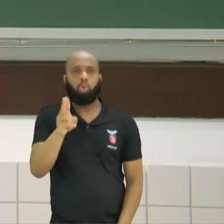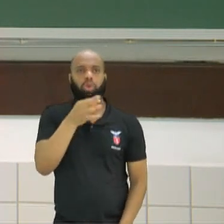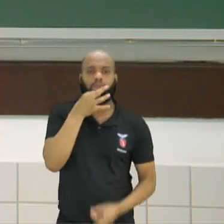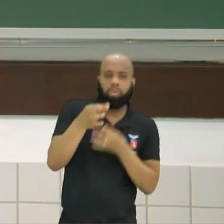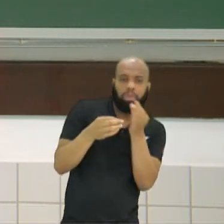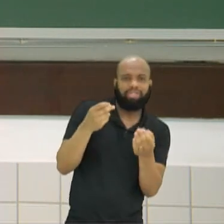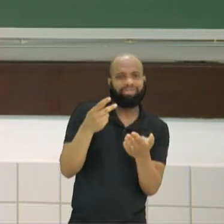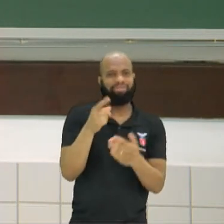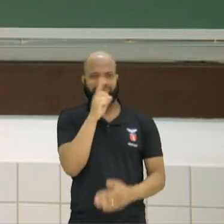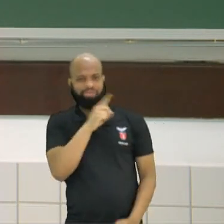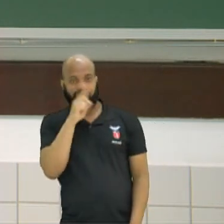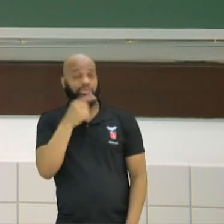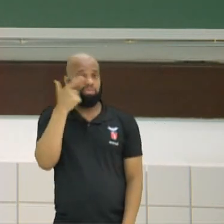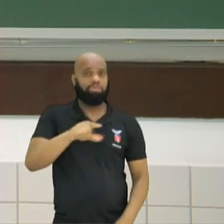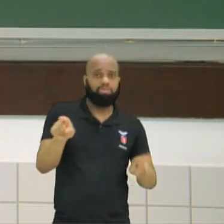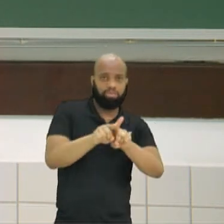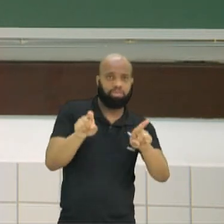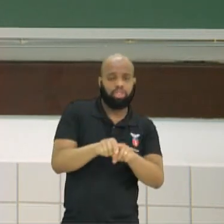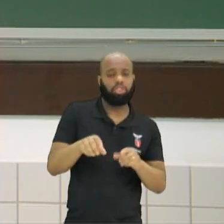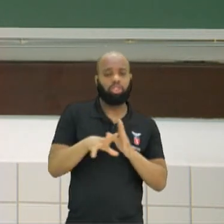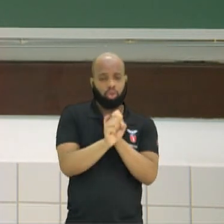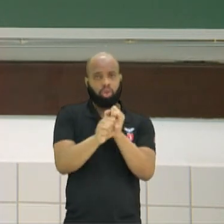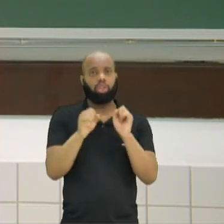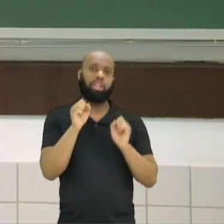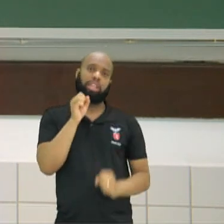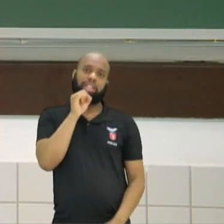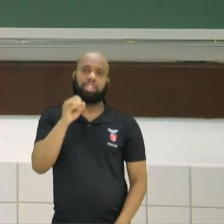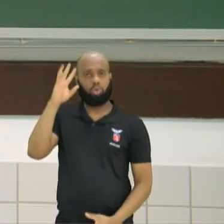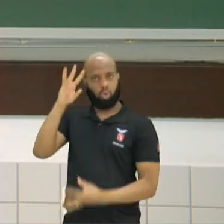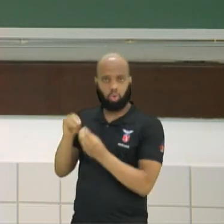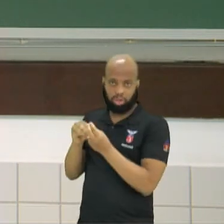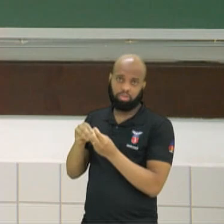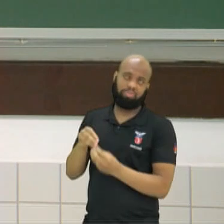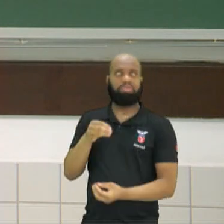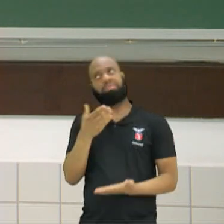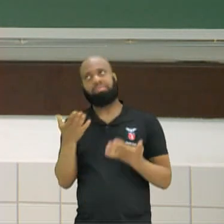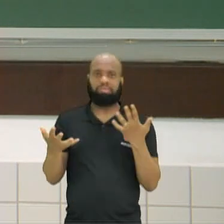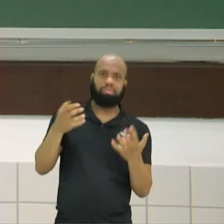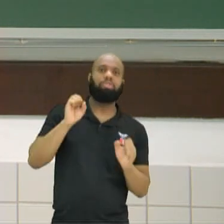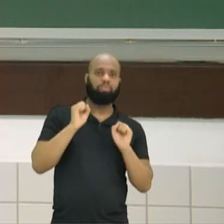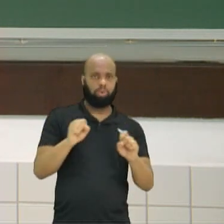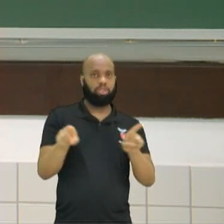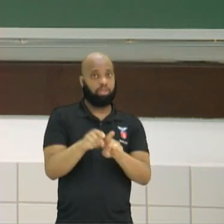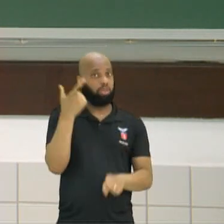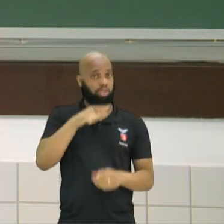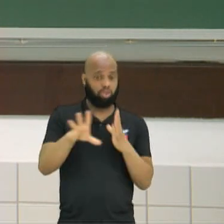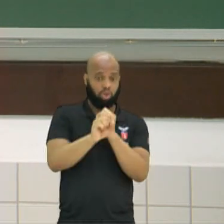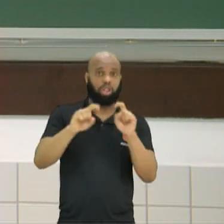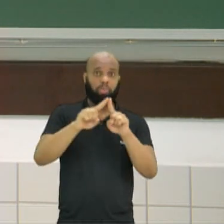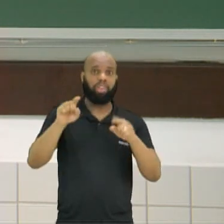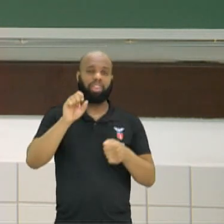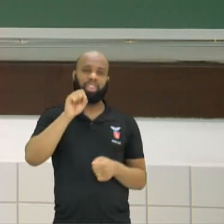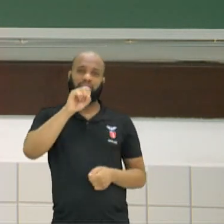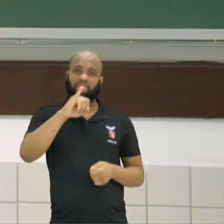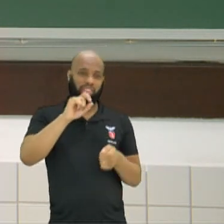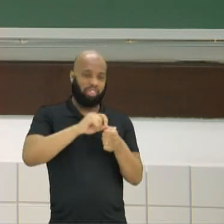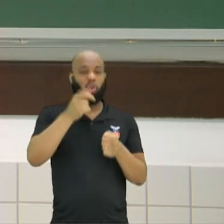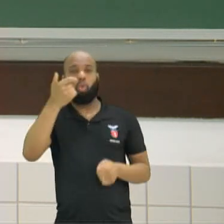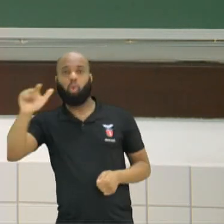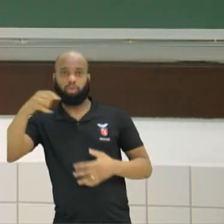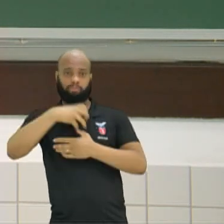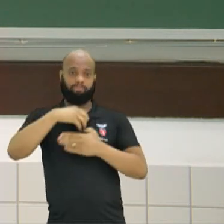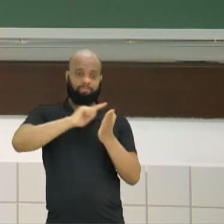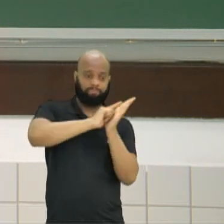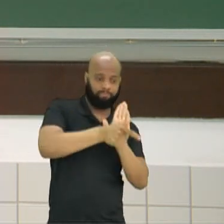mas você vai tirar nota. Você pode fazer uma conclusão não muito legal, mas você vai tirar nota. Agora, se você não faz uma dissertação e se